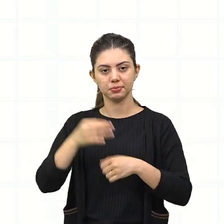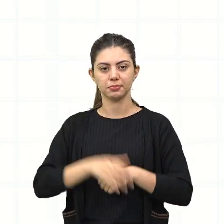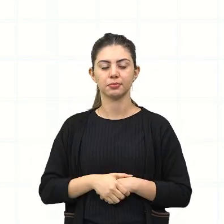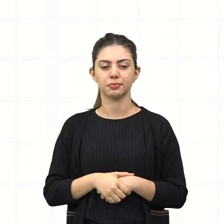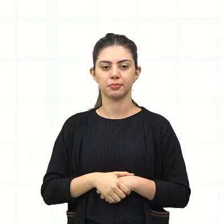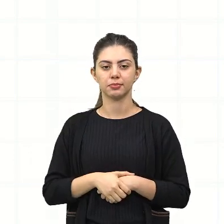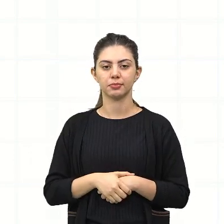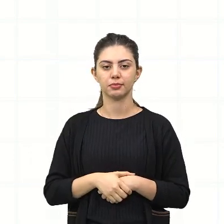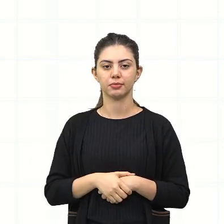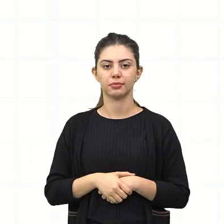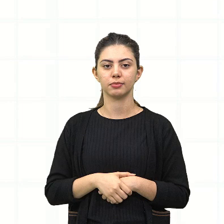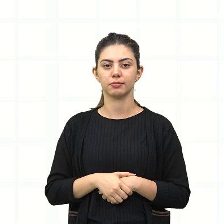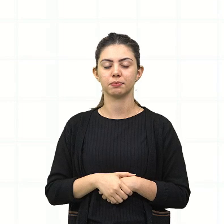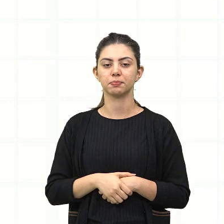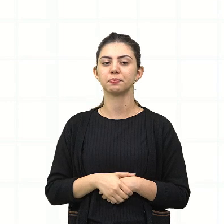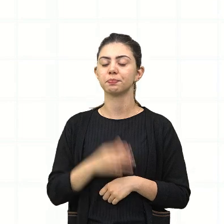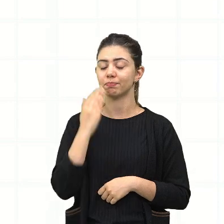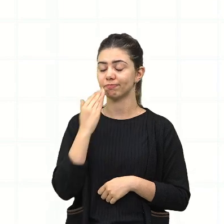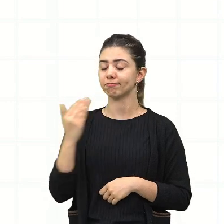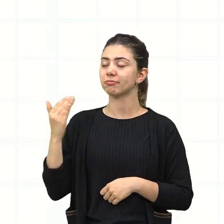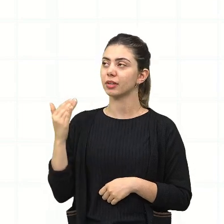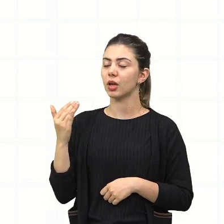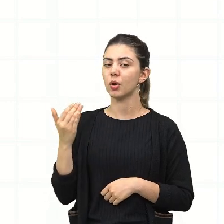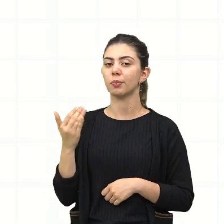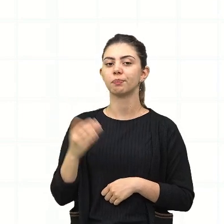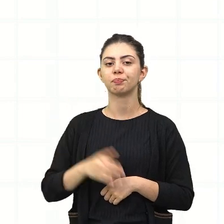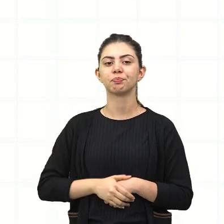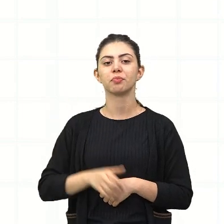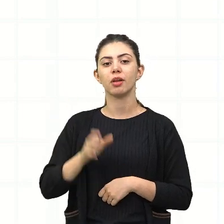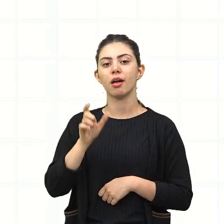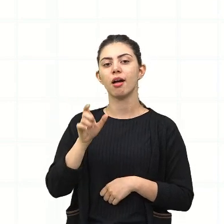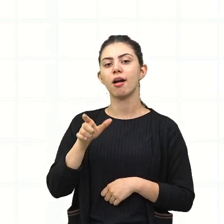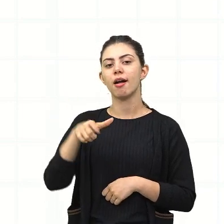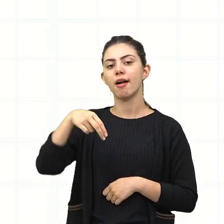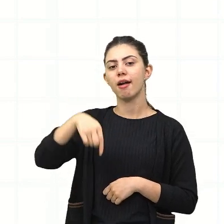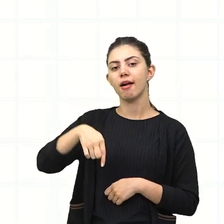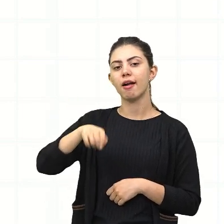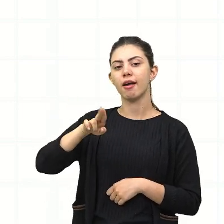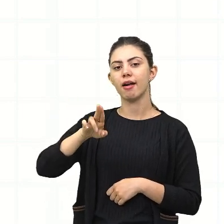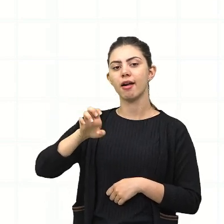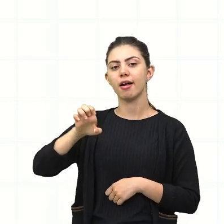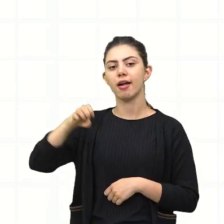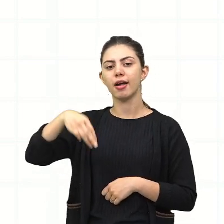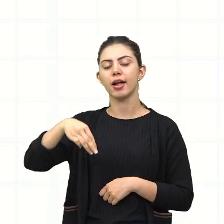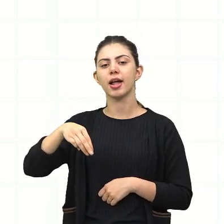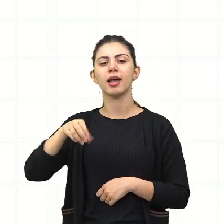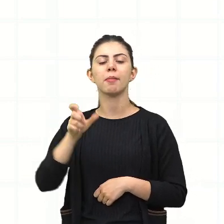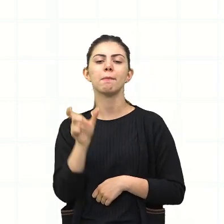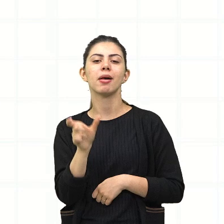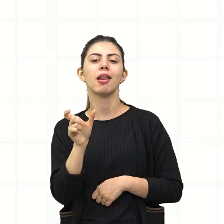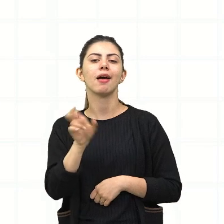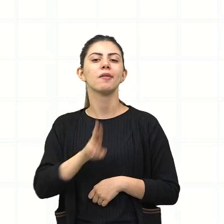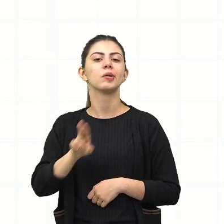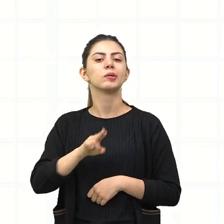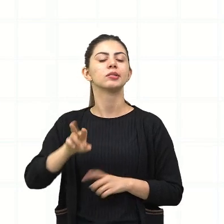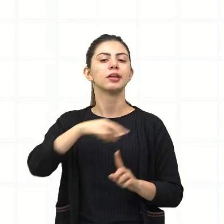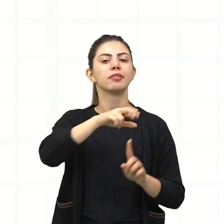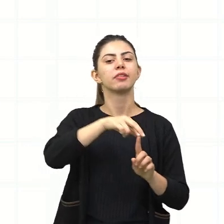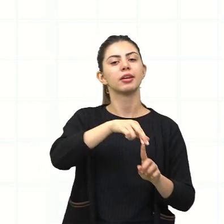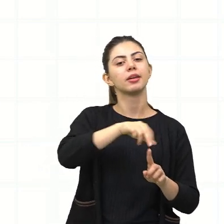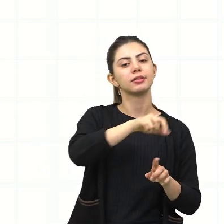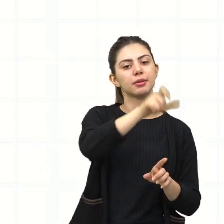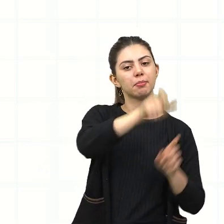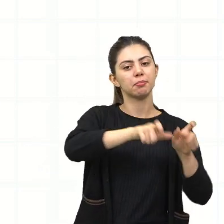bom? Quem, utiliza-se quem exclusivamente para pessoas e sempre